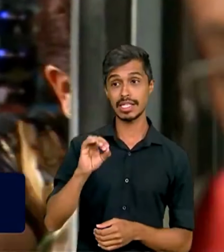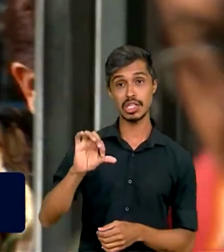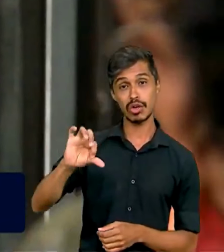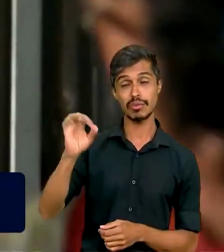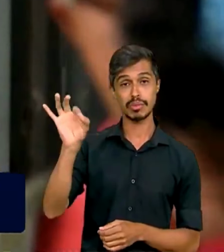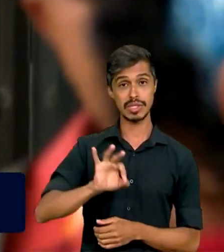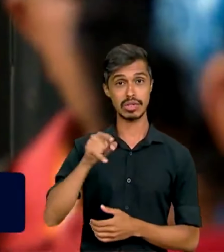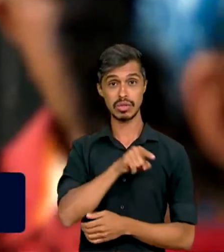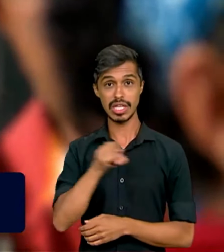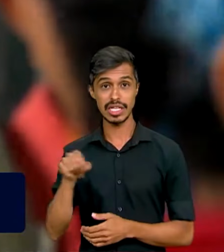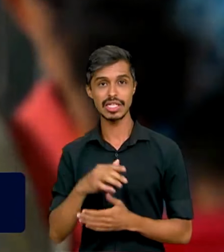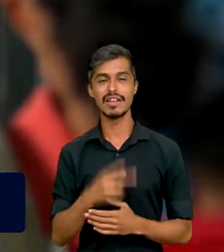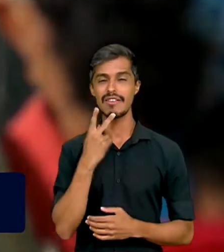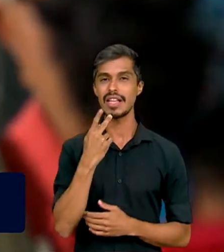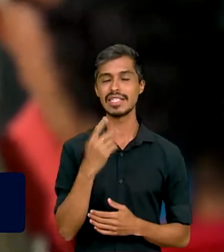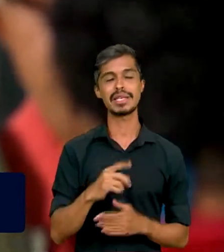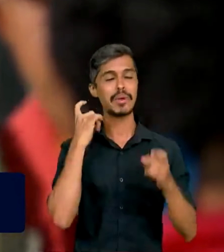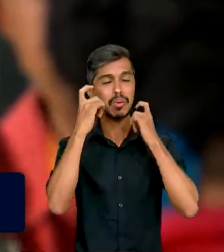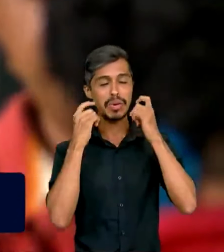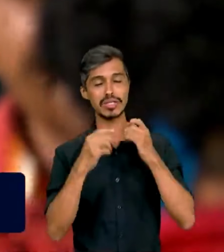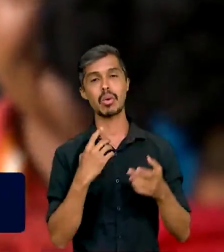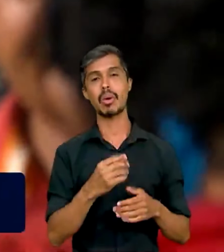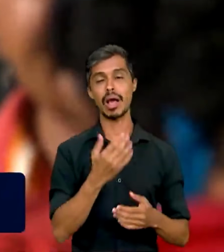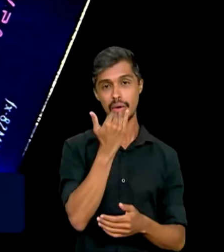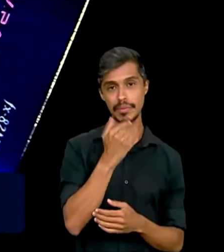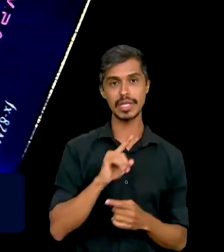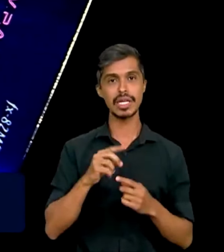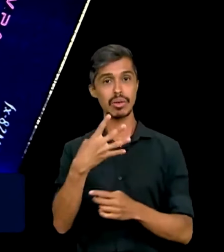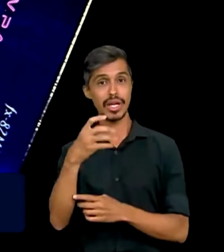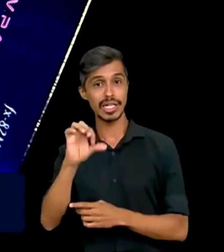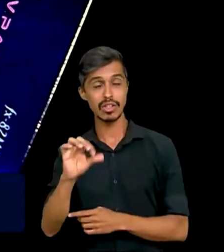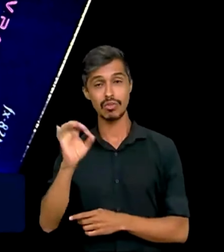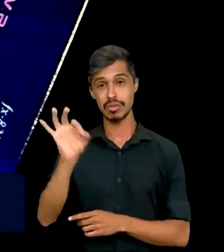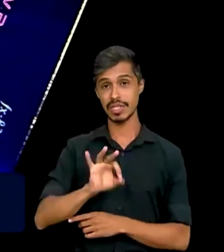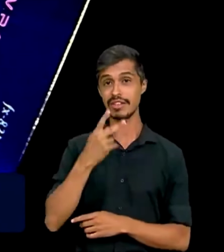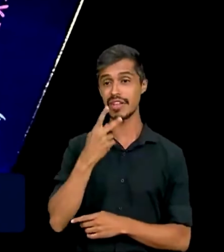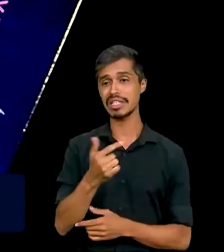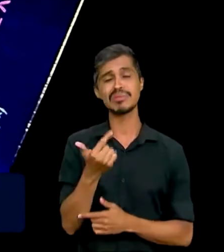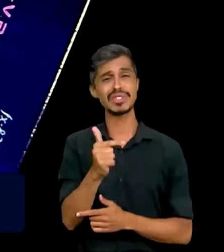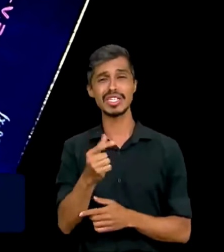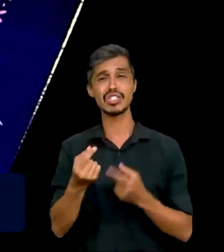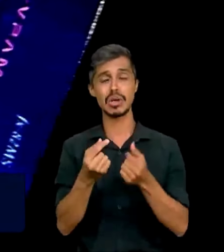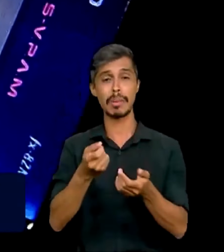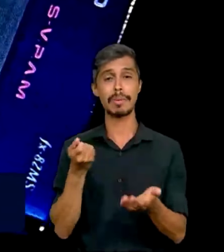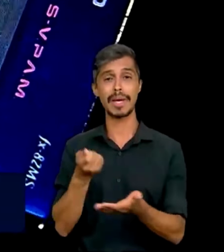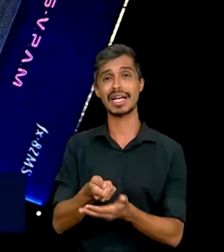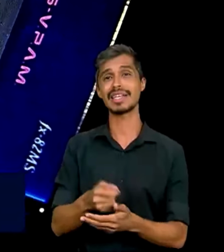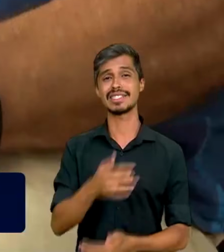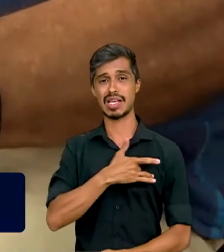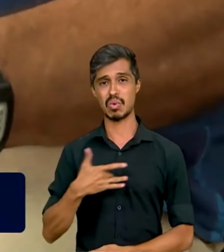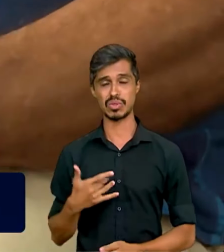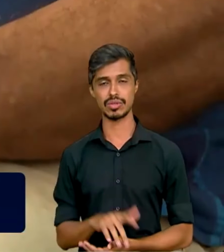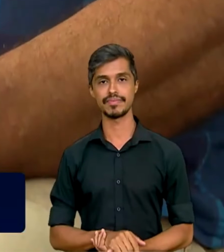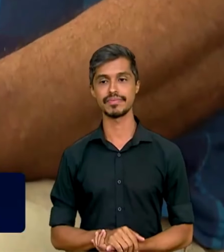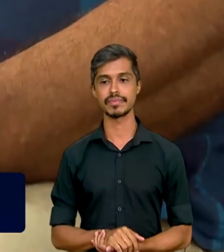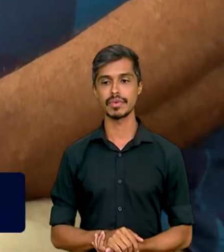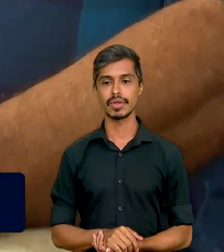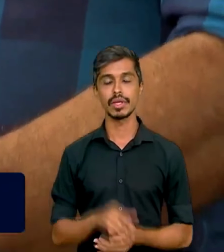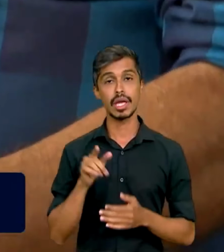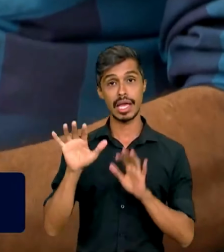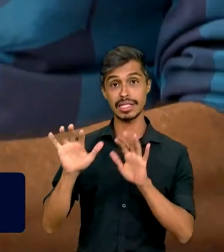maior preocupação é com a alimentação. E 49% dizem não ter dinheiro para gastos com saúde. É o caso